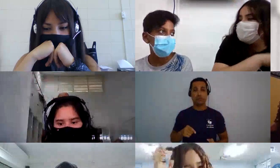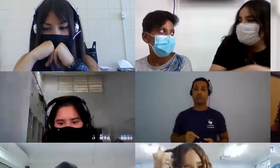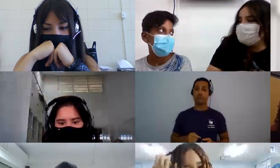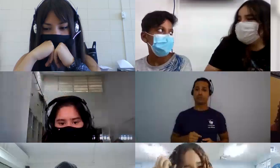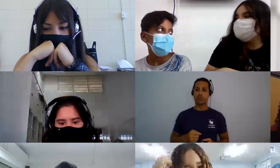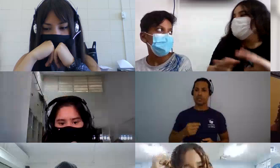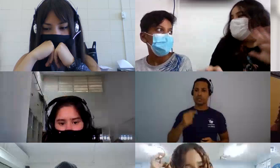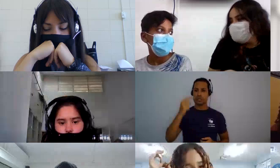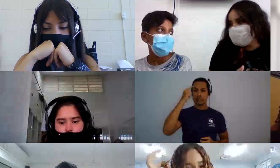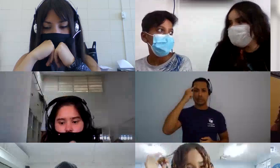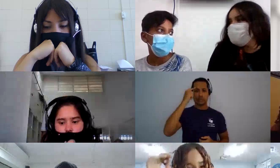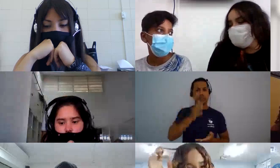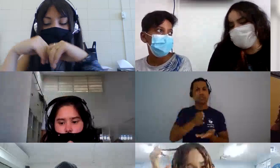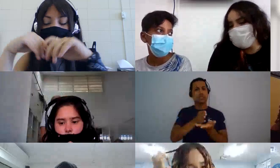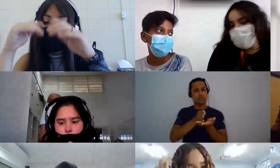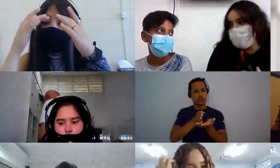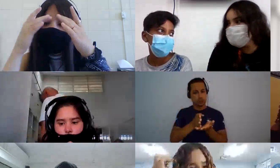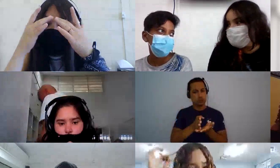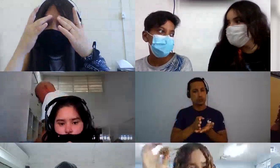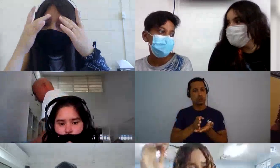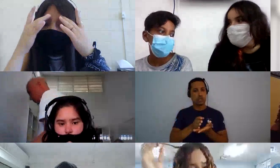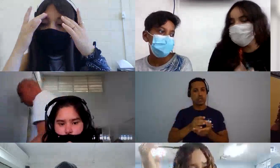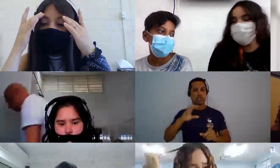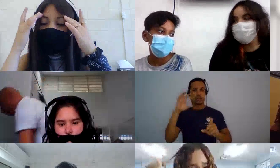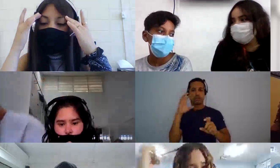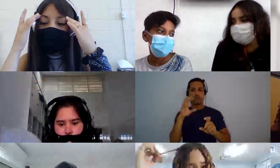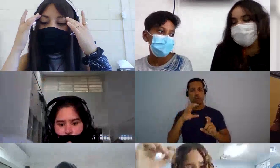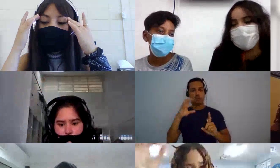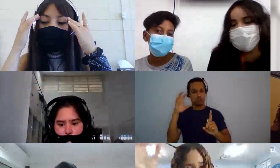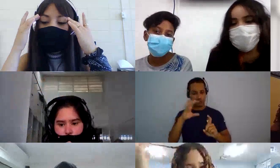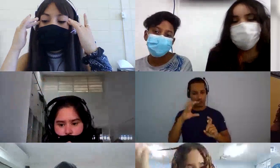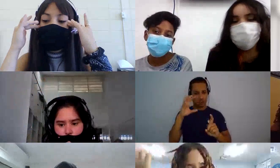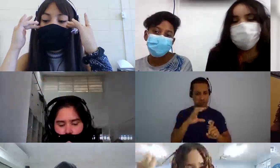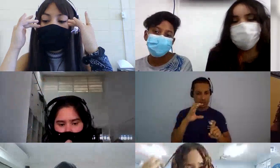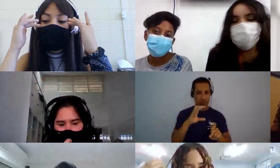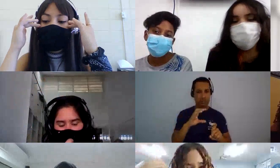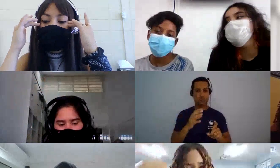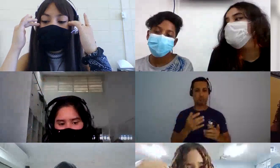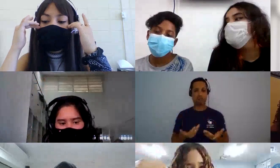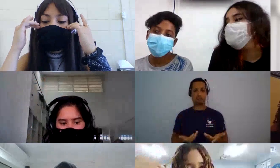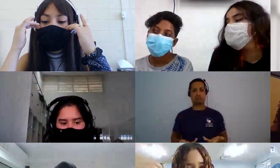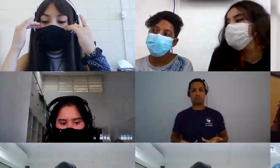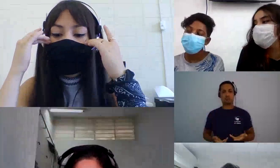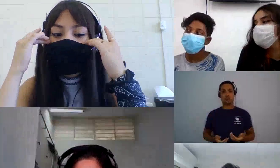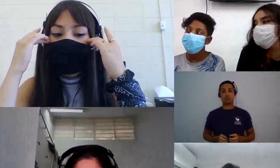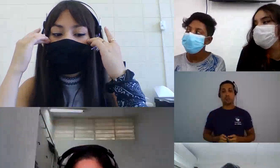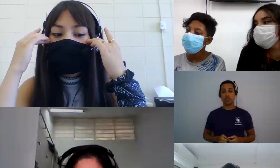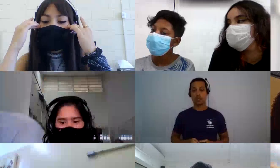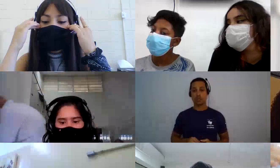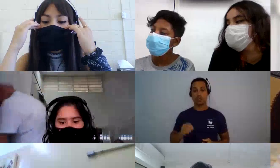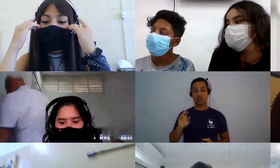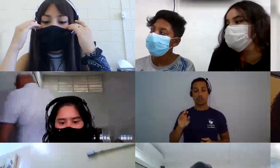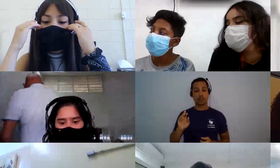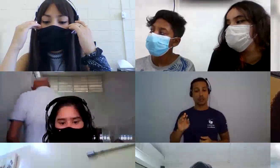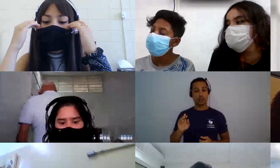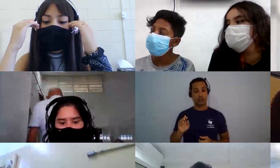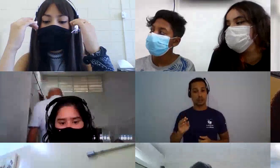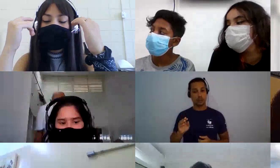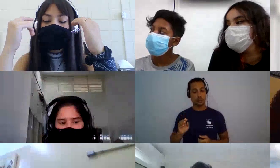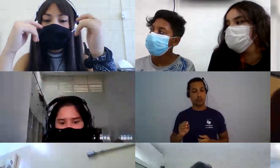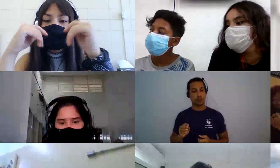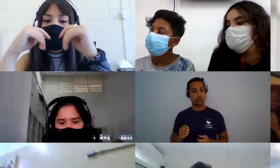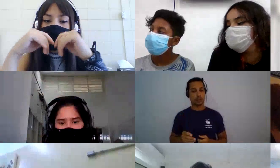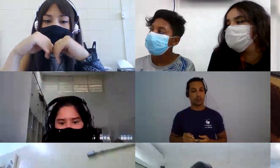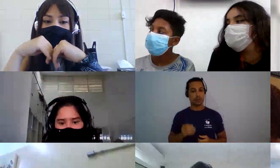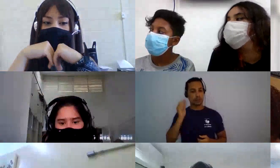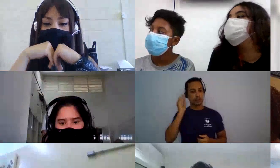próprios pensamentos sem serem pressionados pela galera, Bruna? Para mim, não, porque eu acho